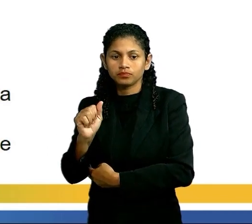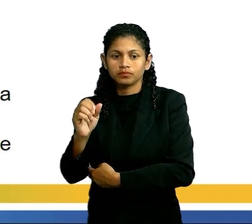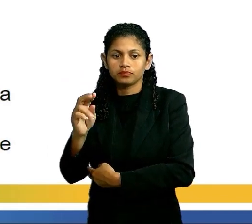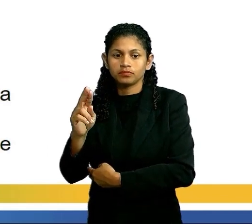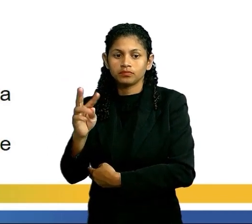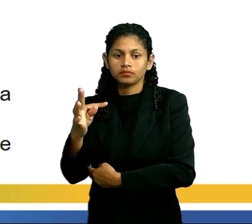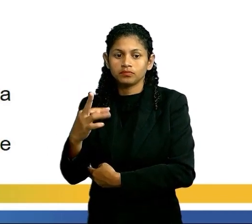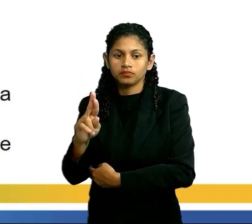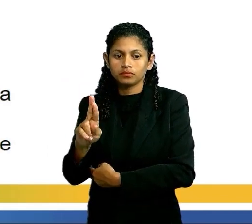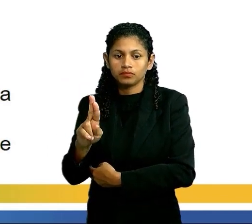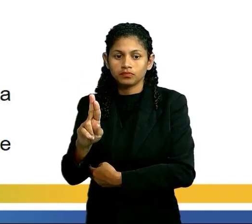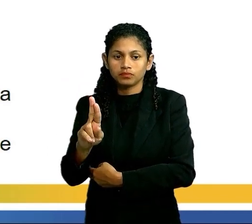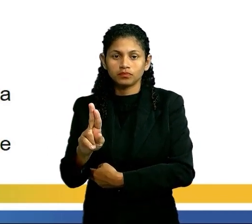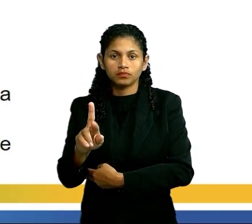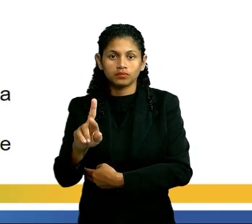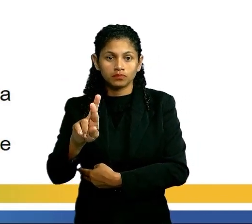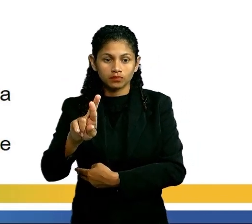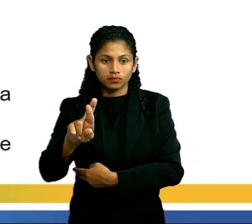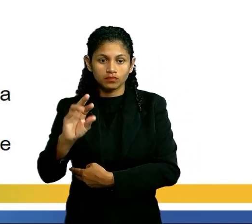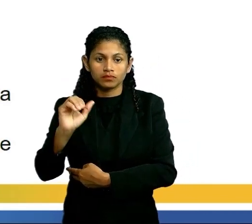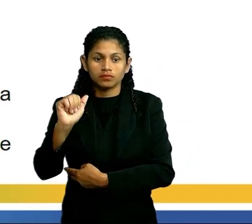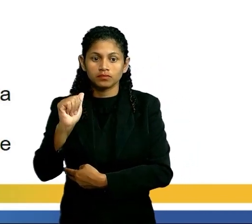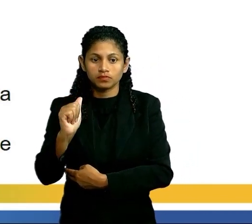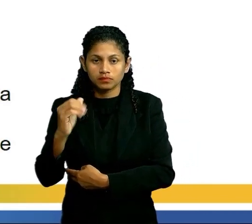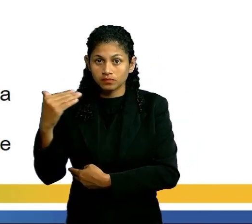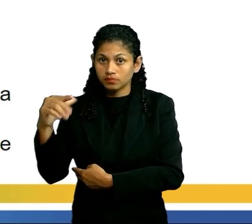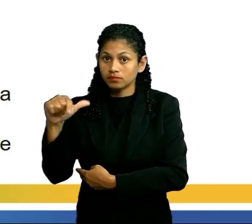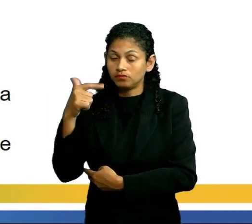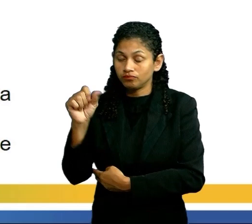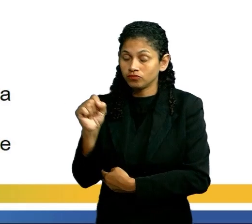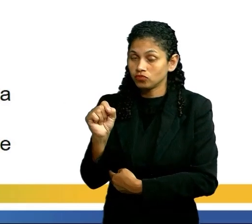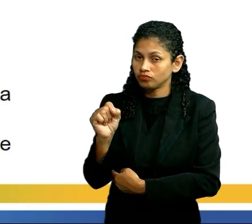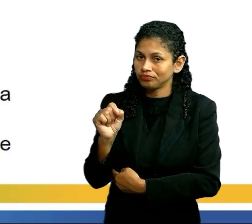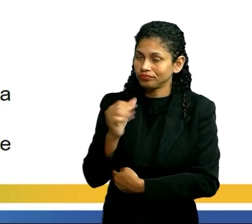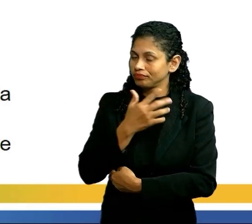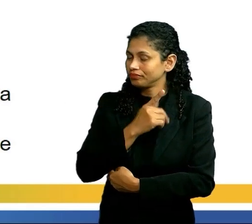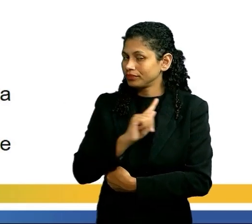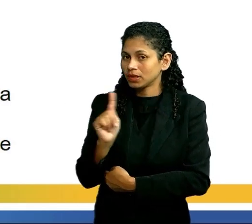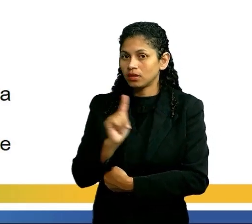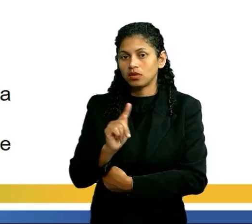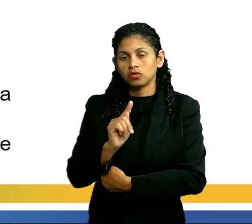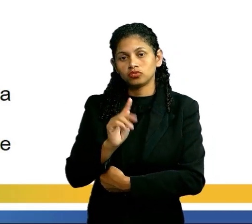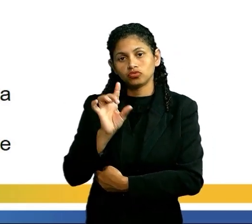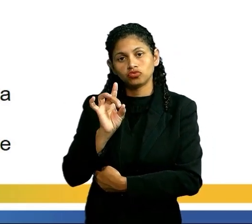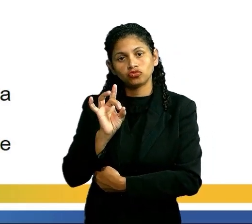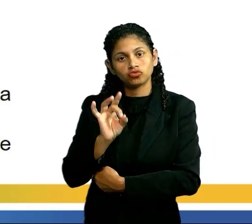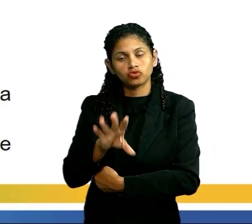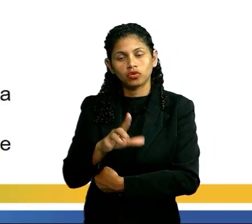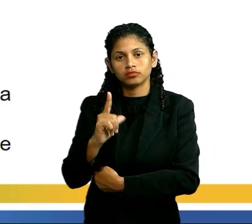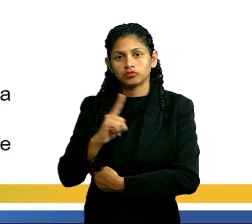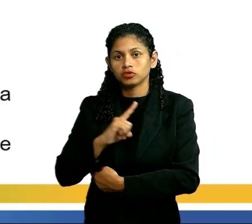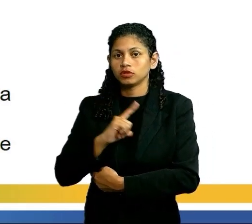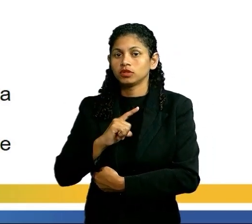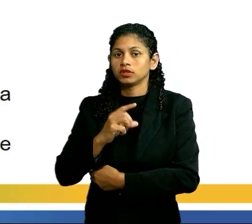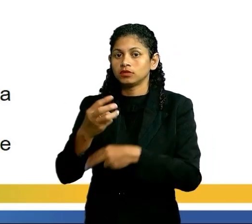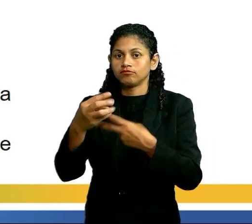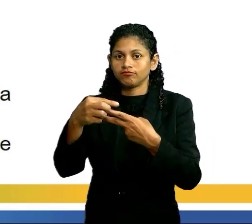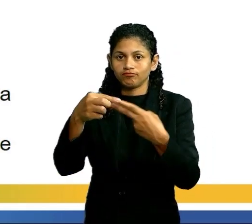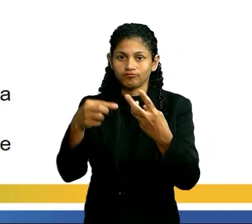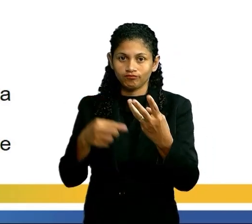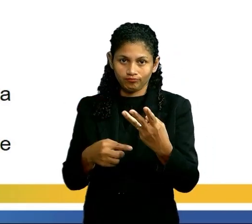de ver que são 3 insaturações, são 3 duplas, né? Dupla simples, até fechar o